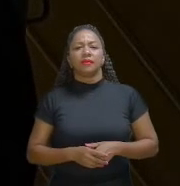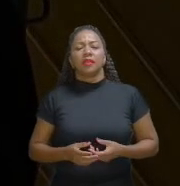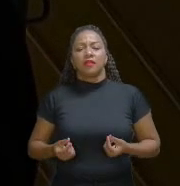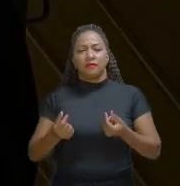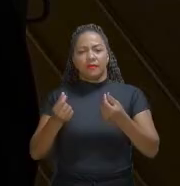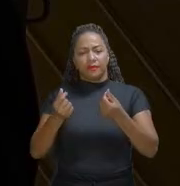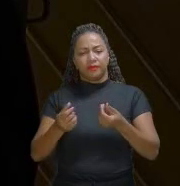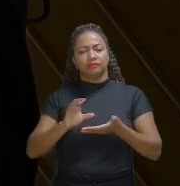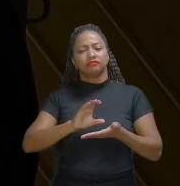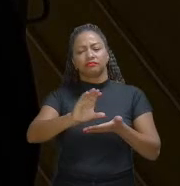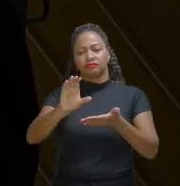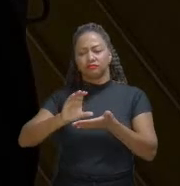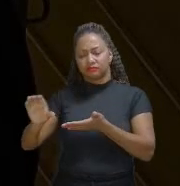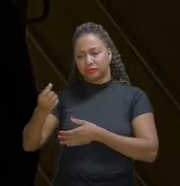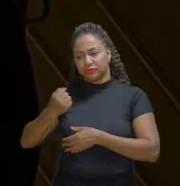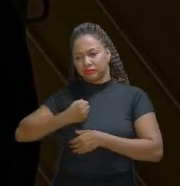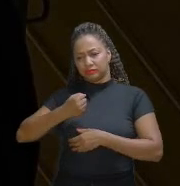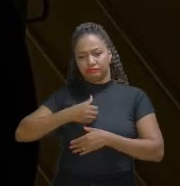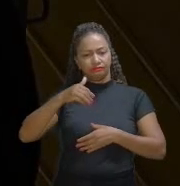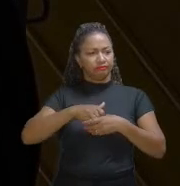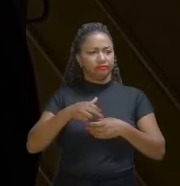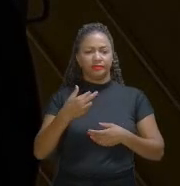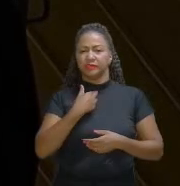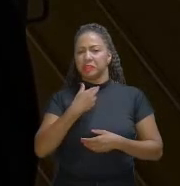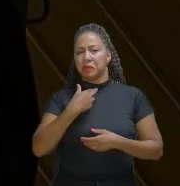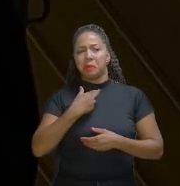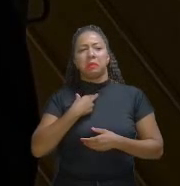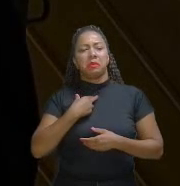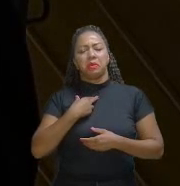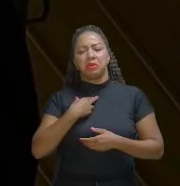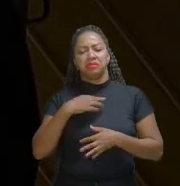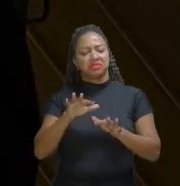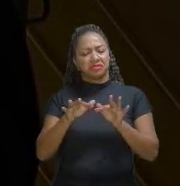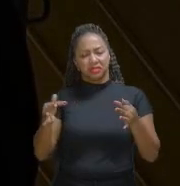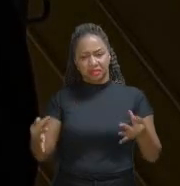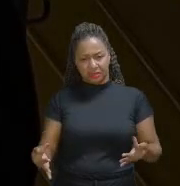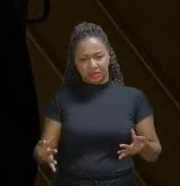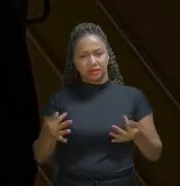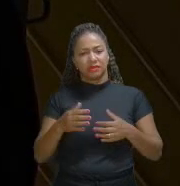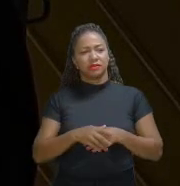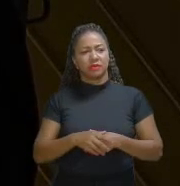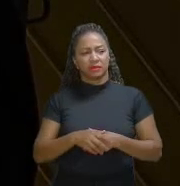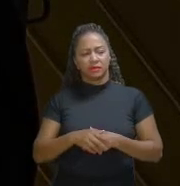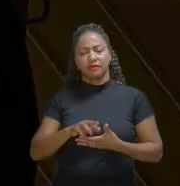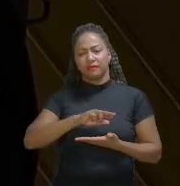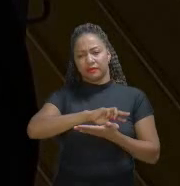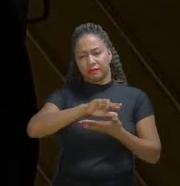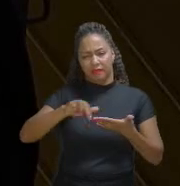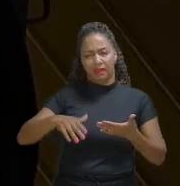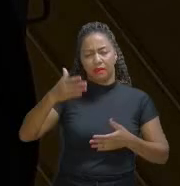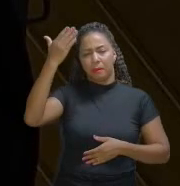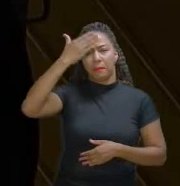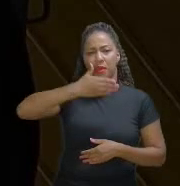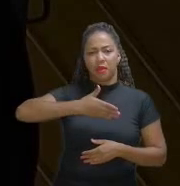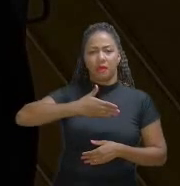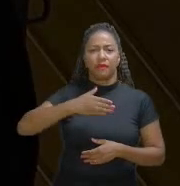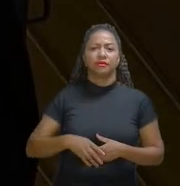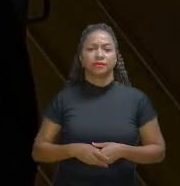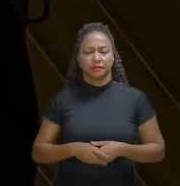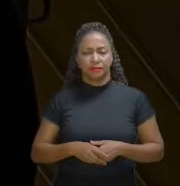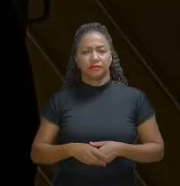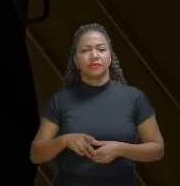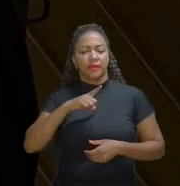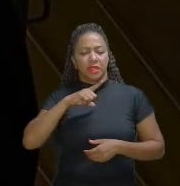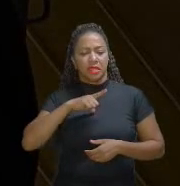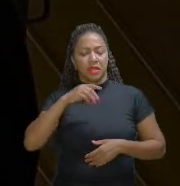resultaram na obtenção de números de votos que não pode ser considerado inexpressivo, tal circunstância aliada aos demais elementos de prova